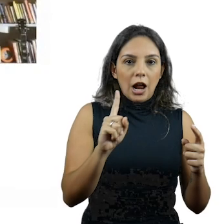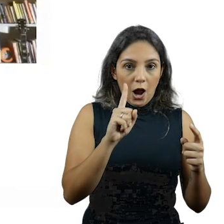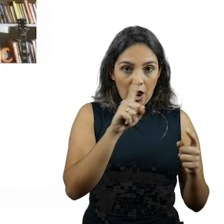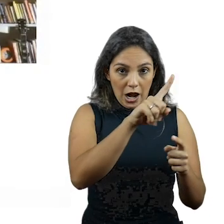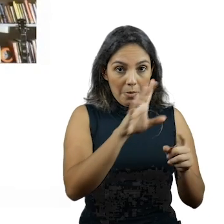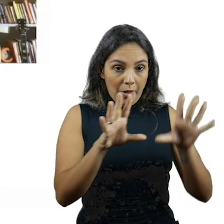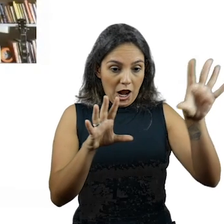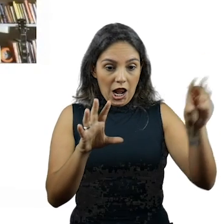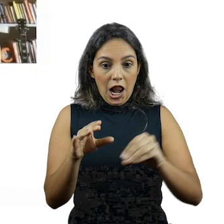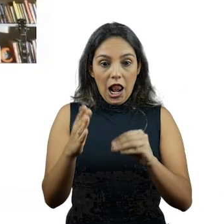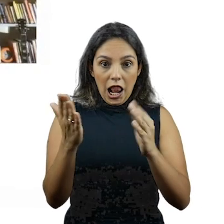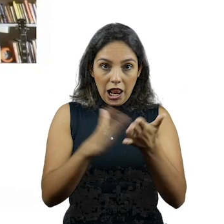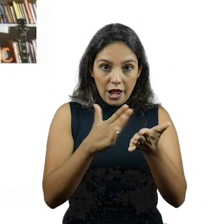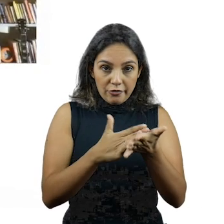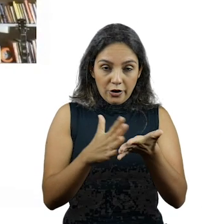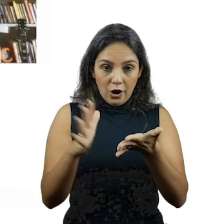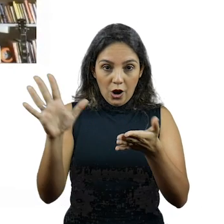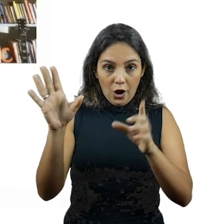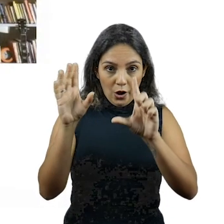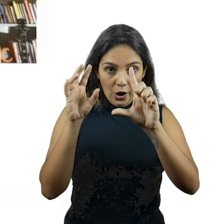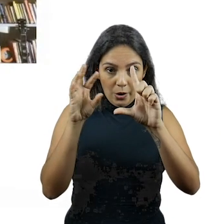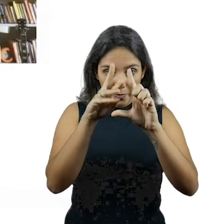o livro e colocou o QR Code.